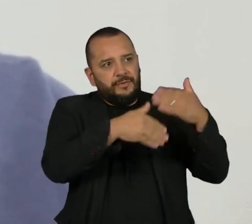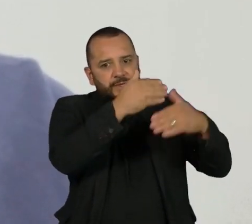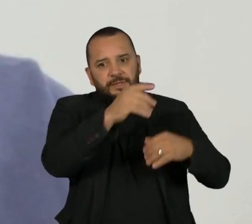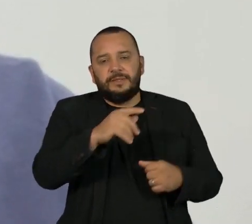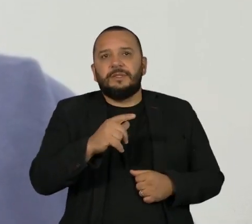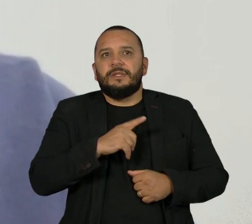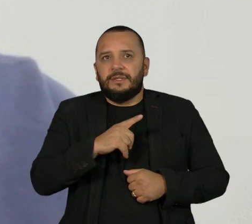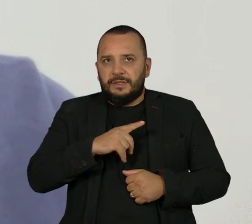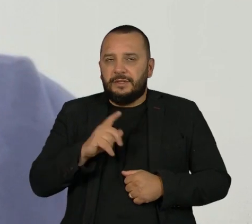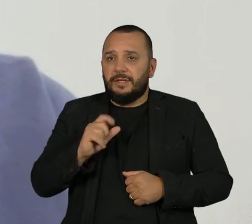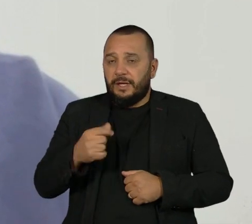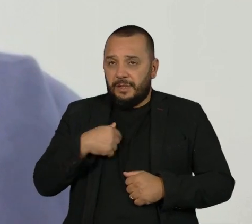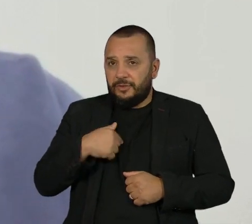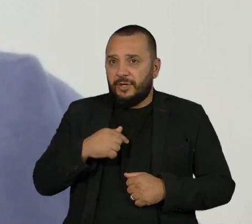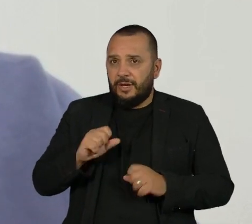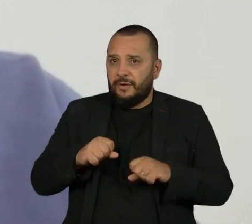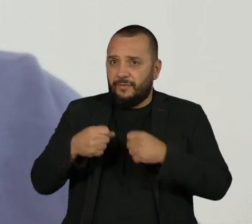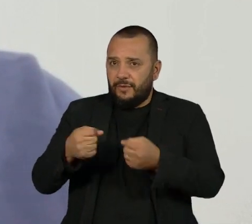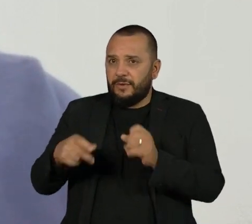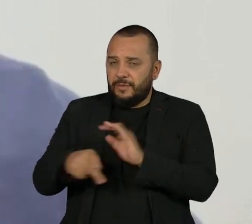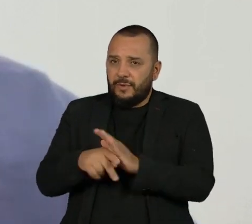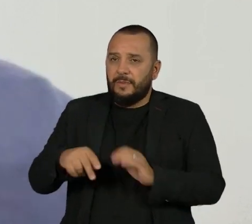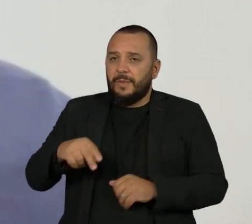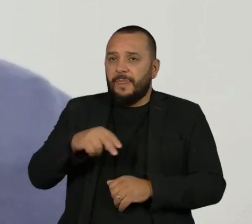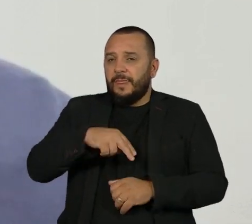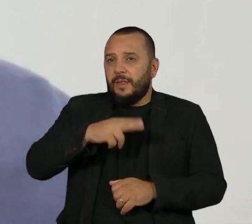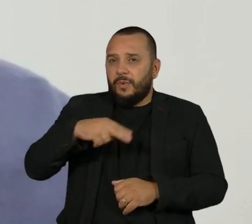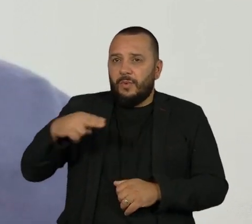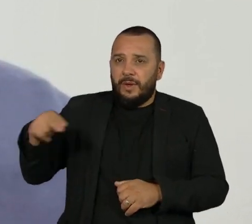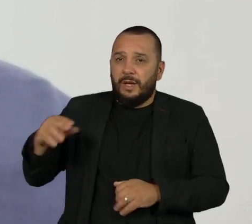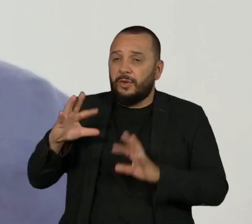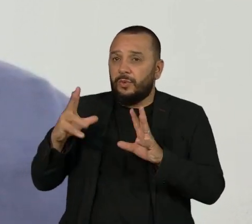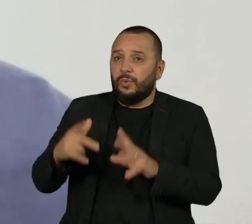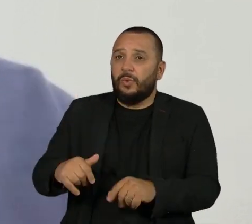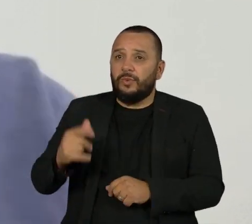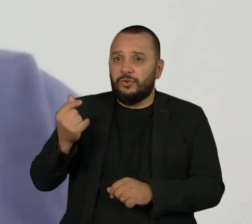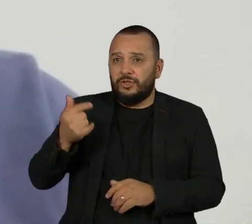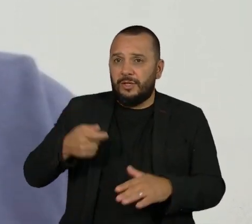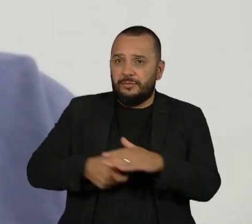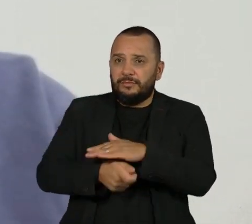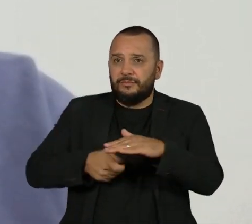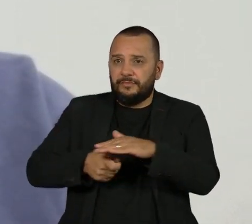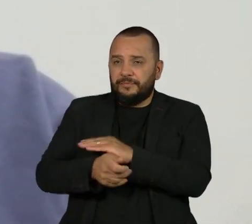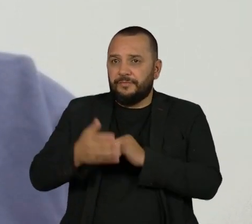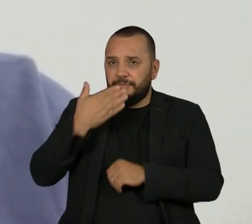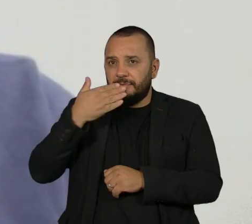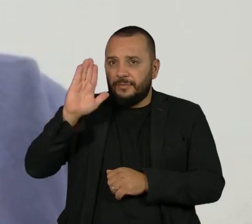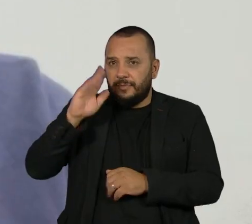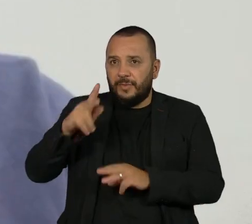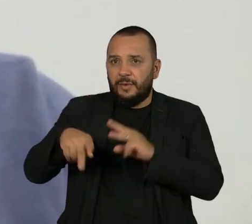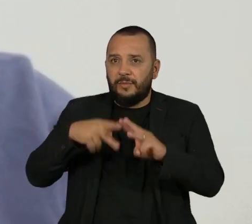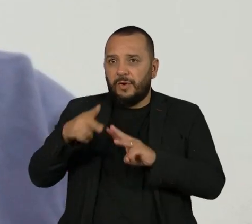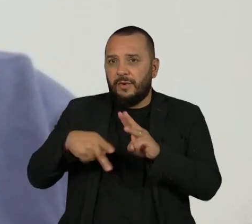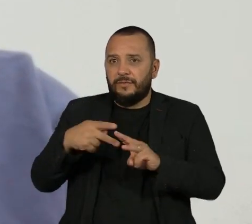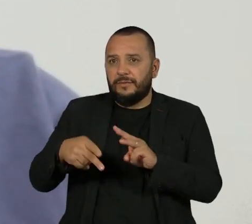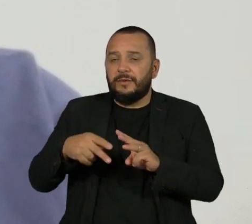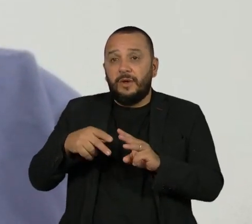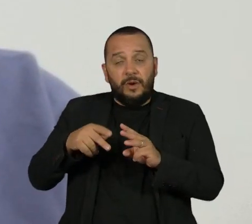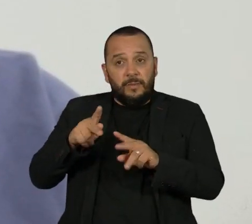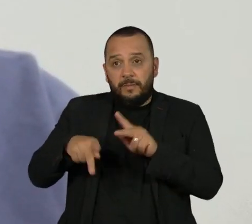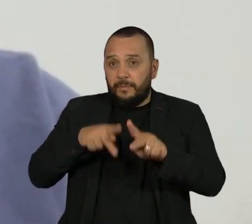Rainforest Noruega, que de todos os recursos, né, que foram prometidos, né, aos povos indígenas desde da